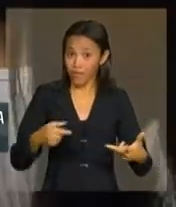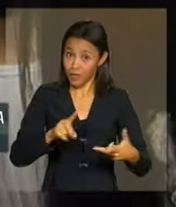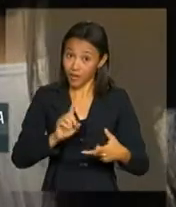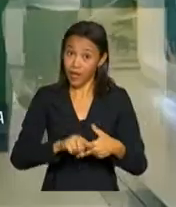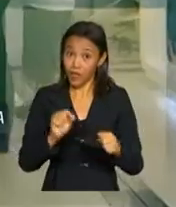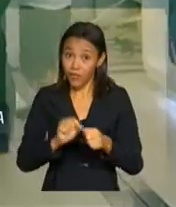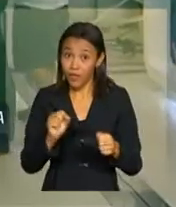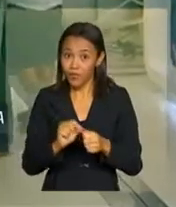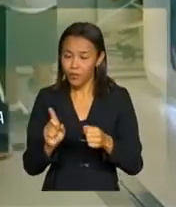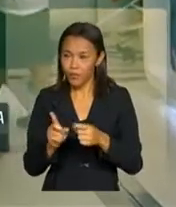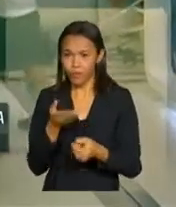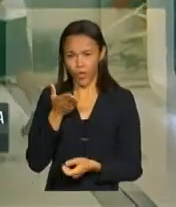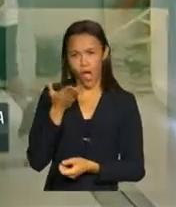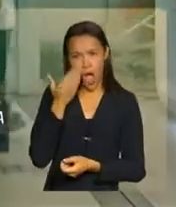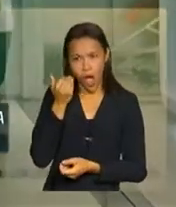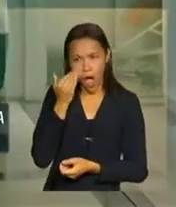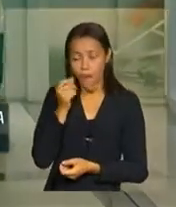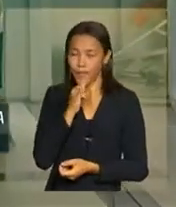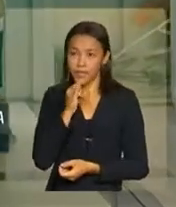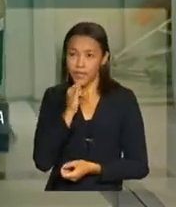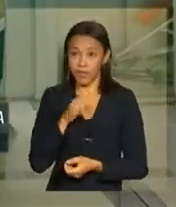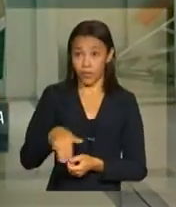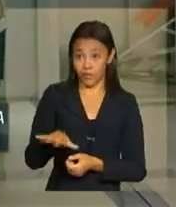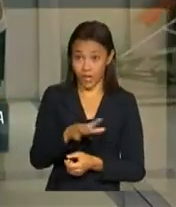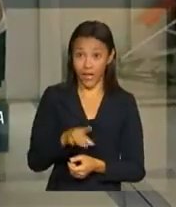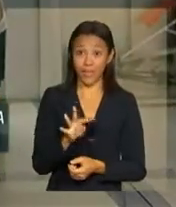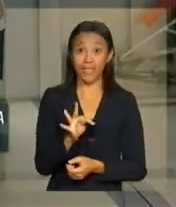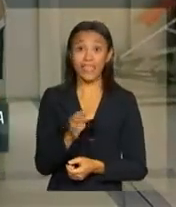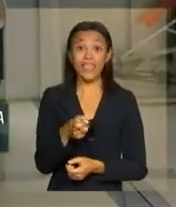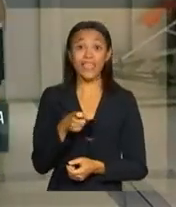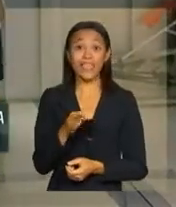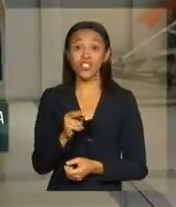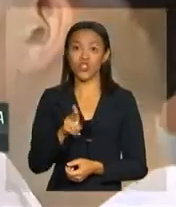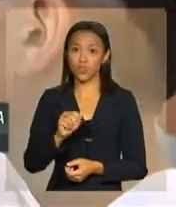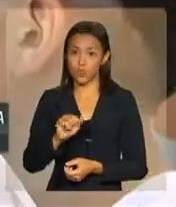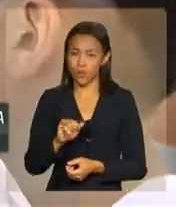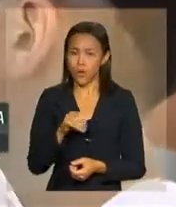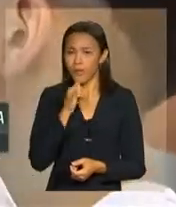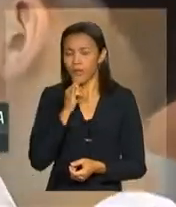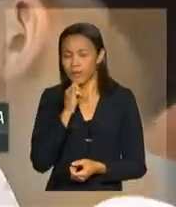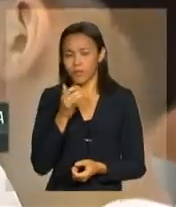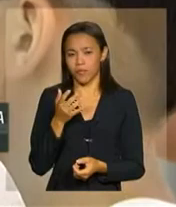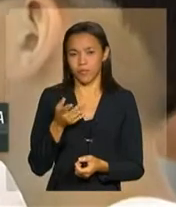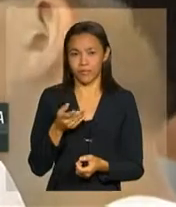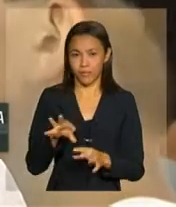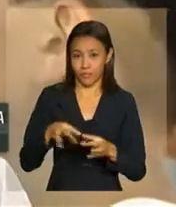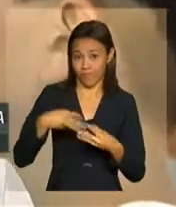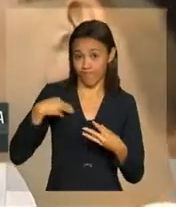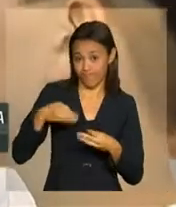dessas observações. Então, um exemplo é na área têxtil. É possível hoje você